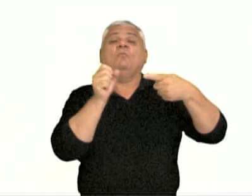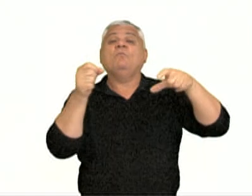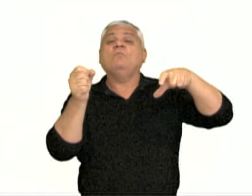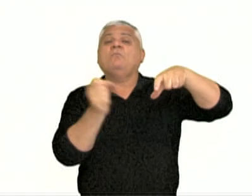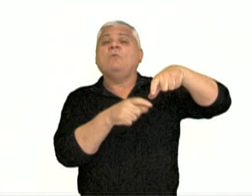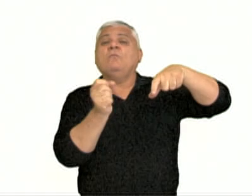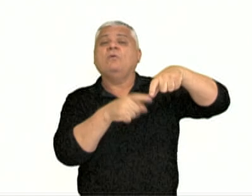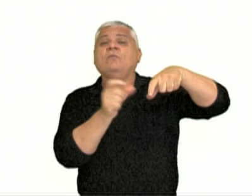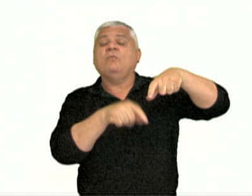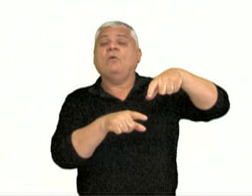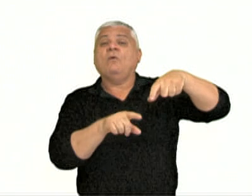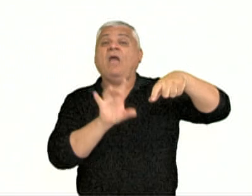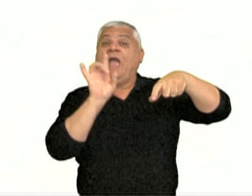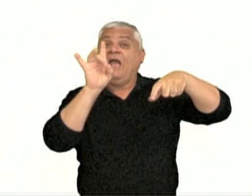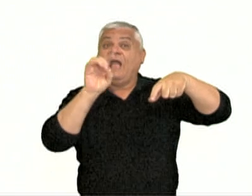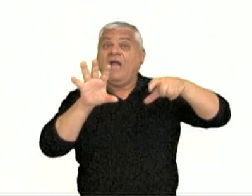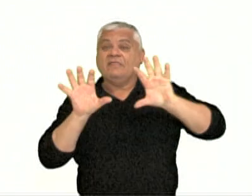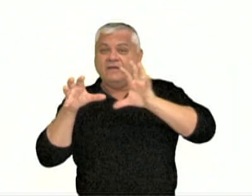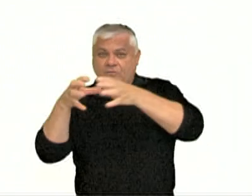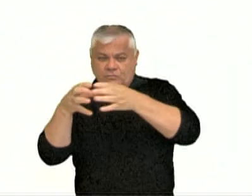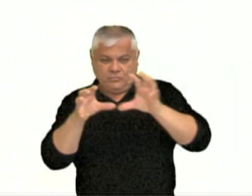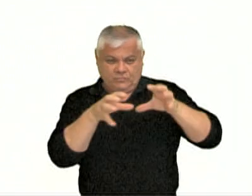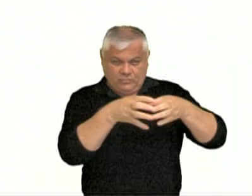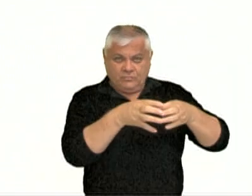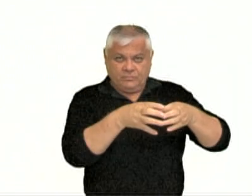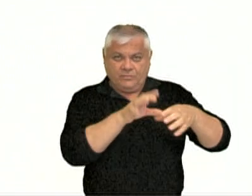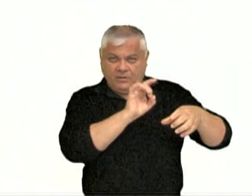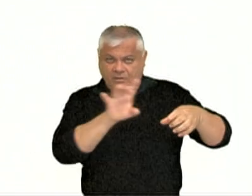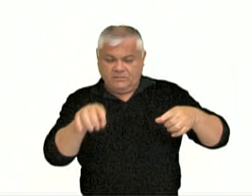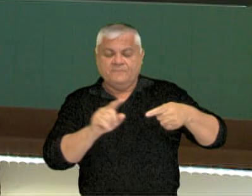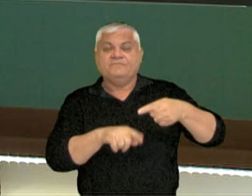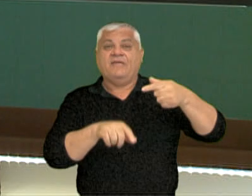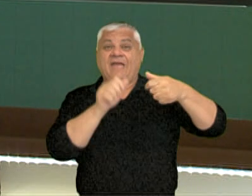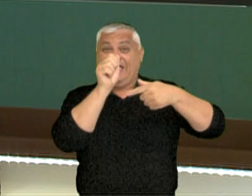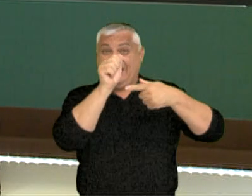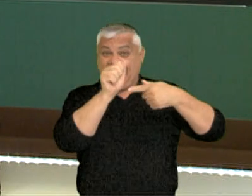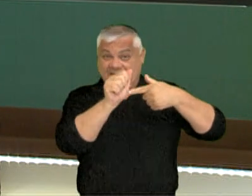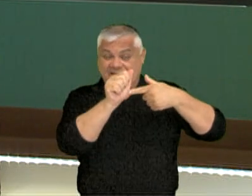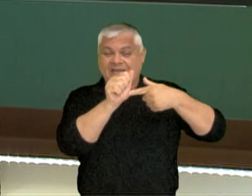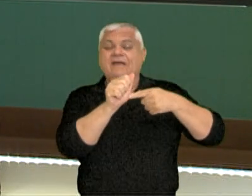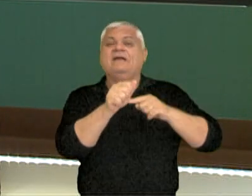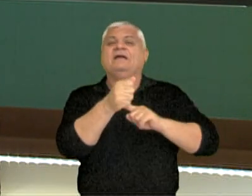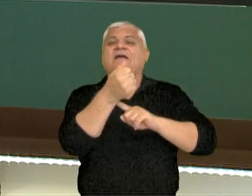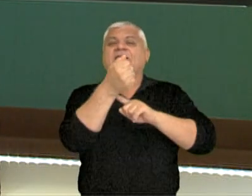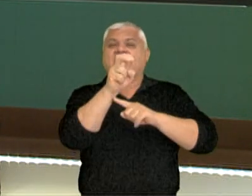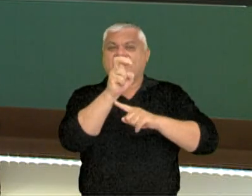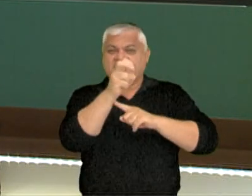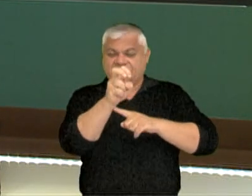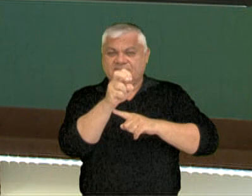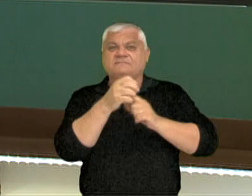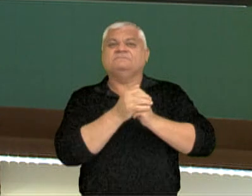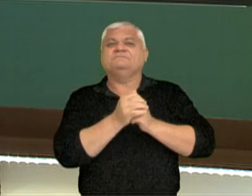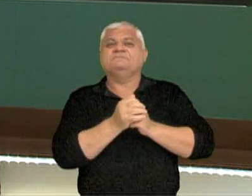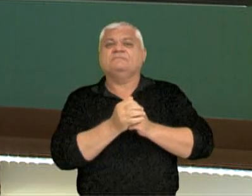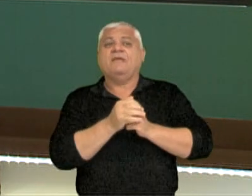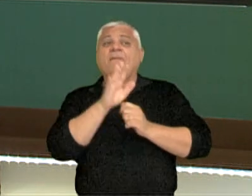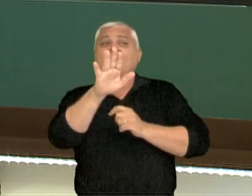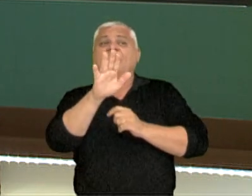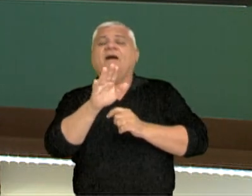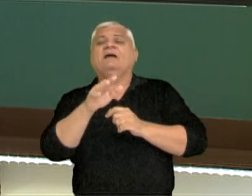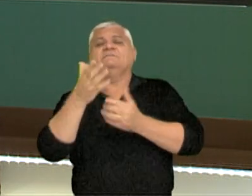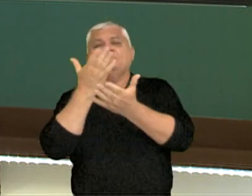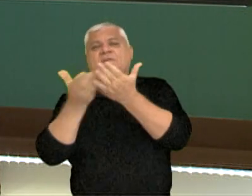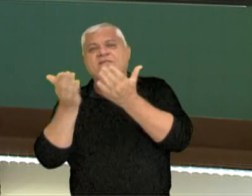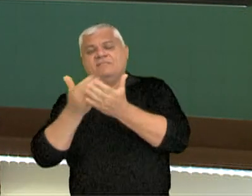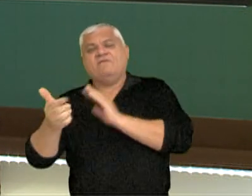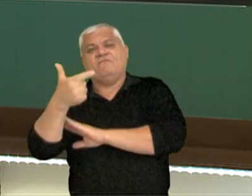gols que cada time desse marcou. Então, o time A, ele marcou 15 gols, só que ele sofreu